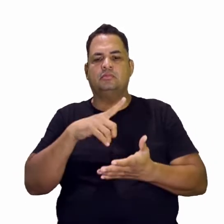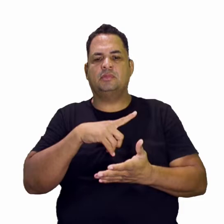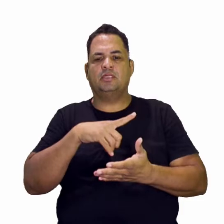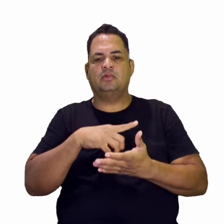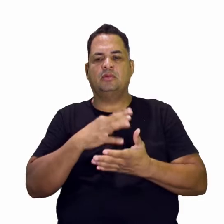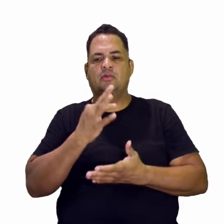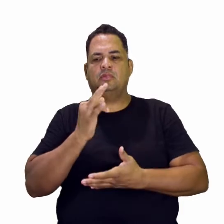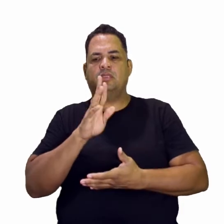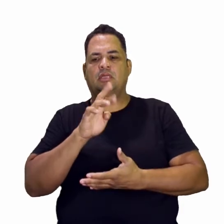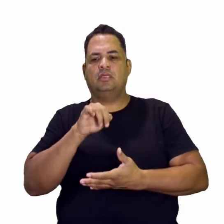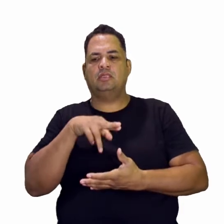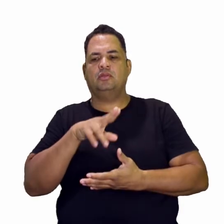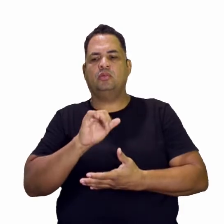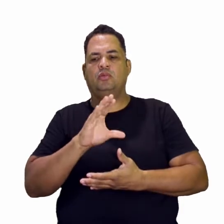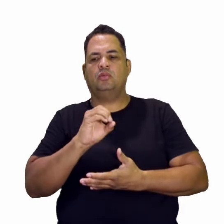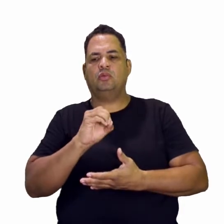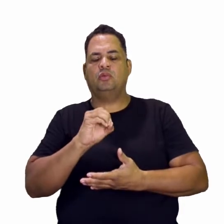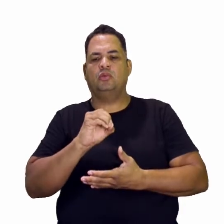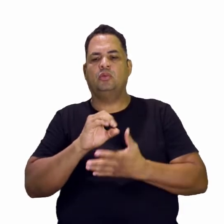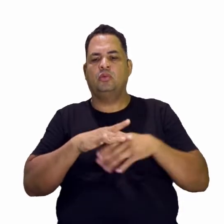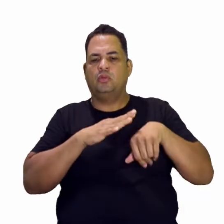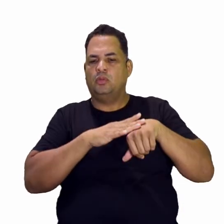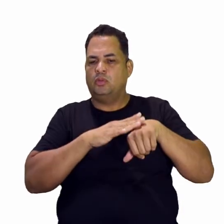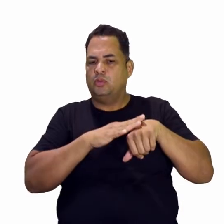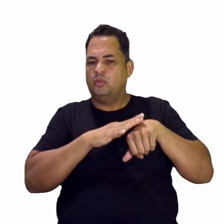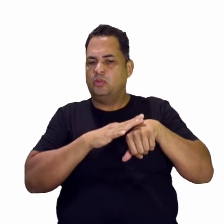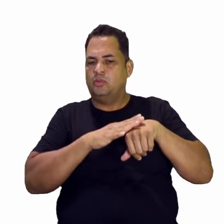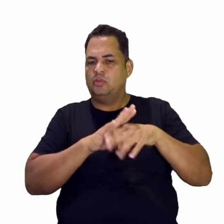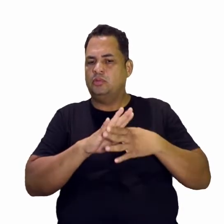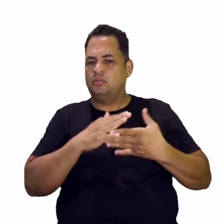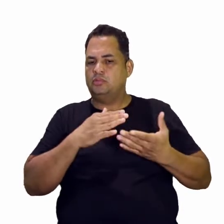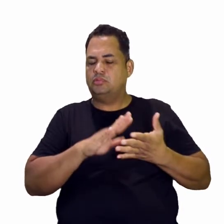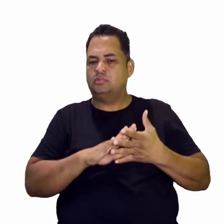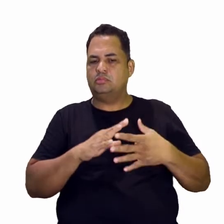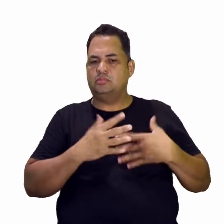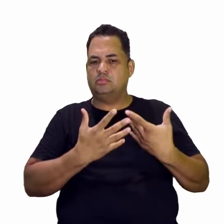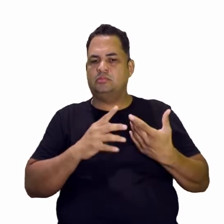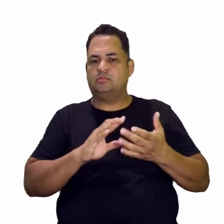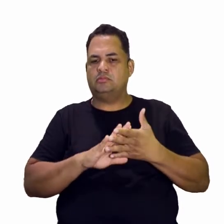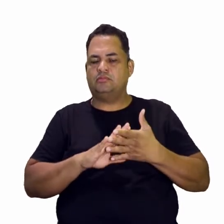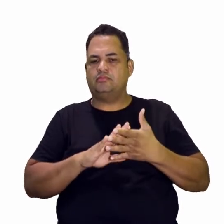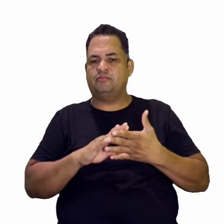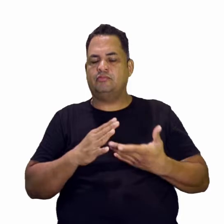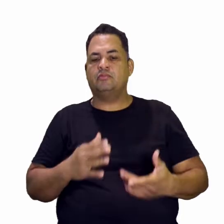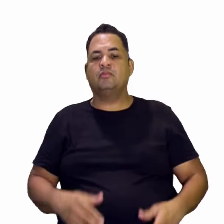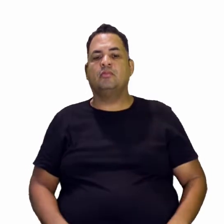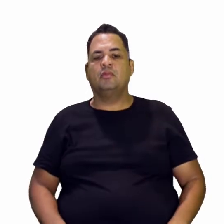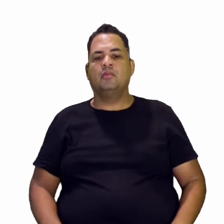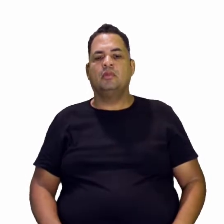tétano. Onde você consegue ser contaminado por uma bactéria que vai causar o tétano? Em